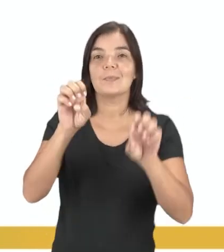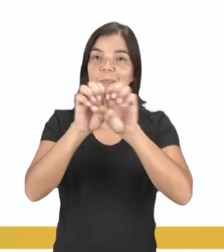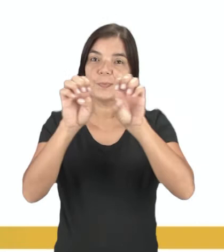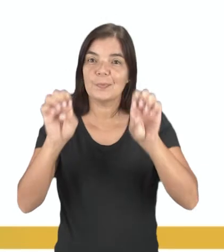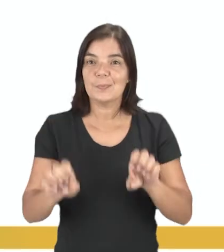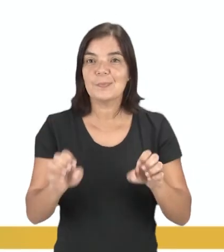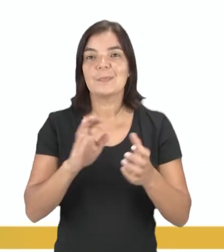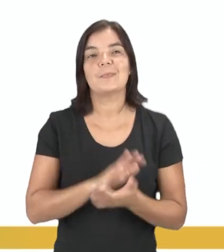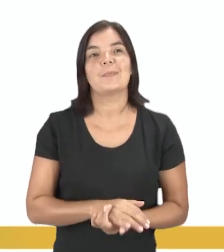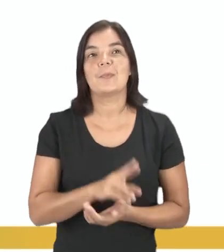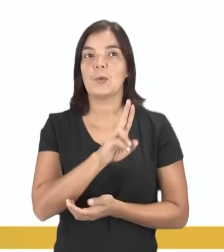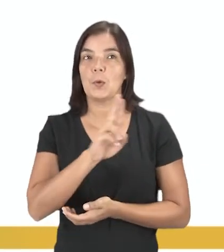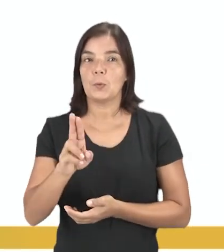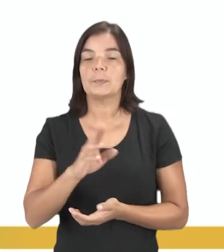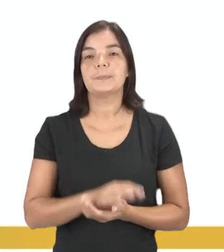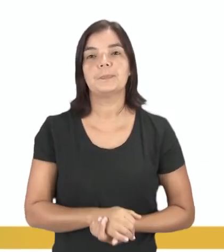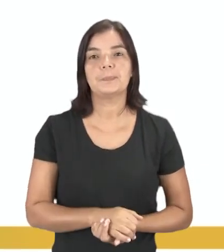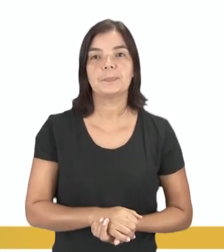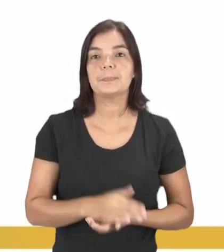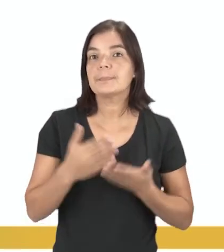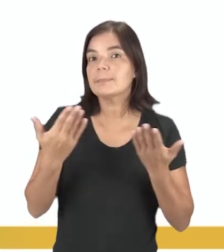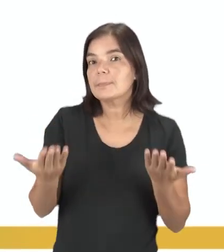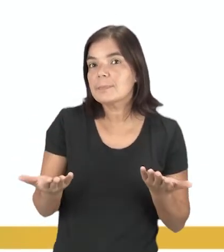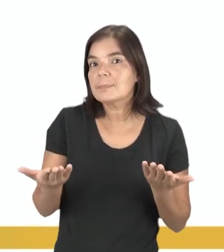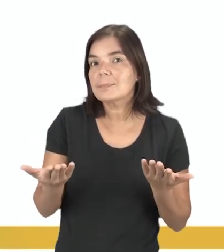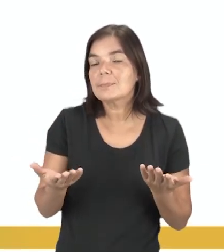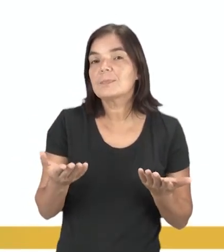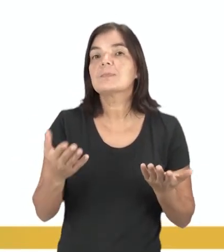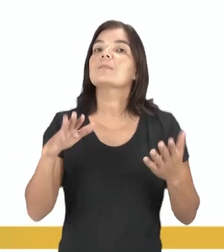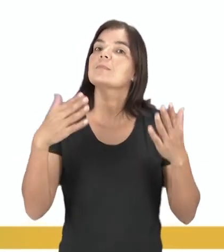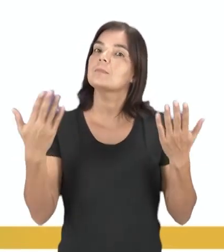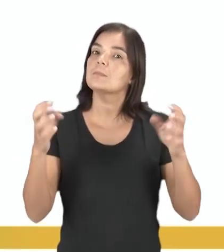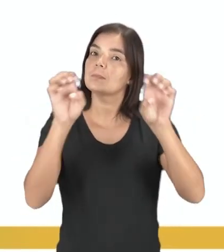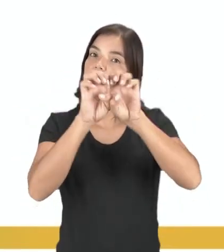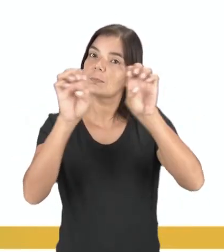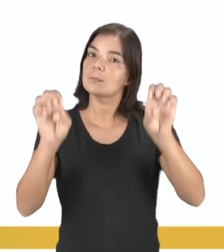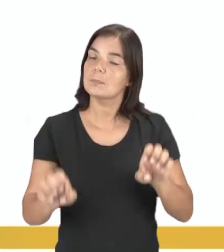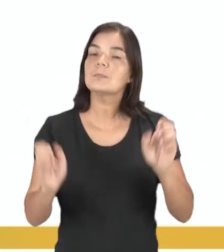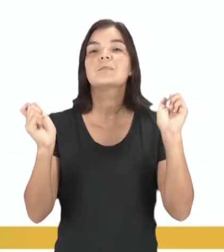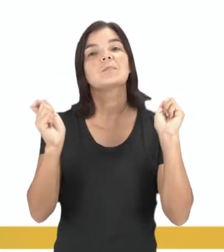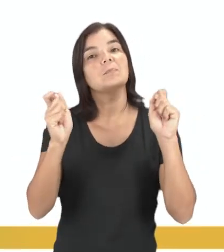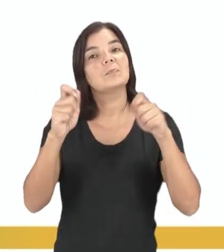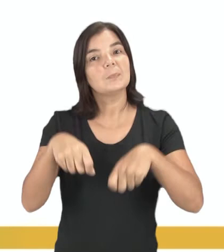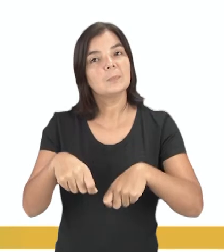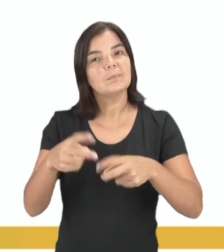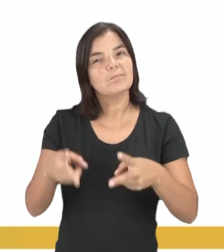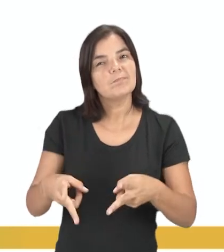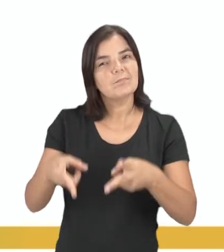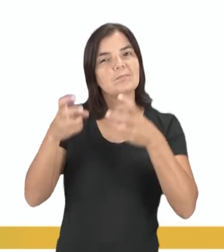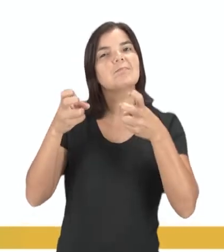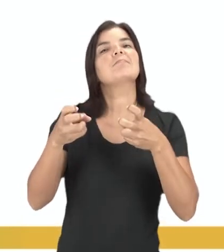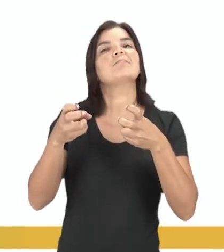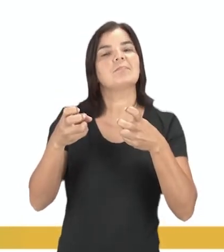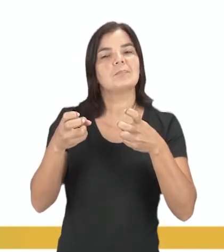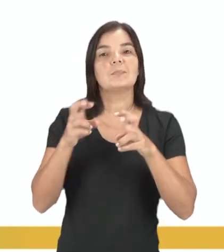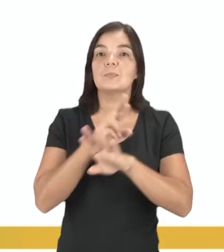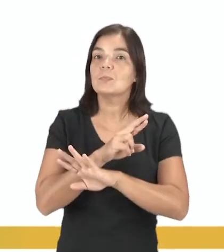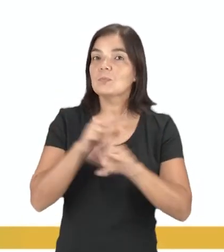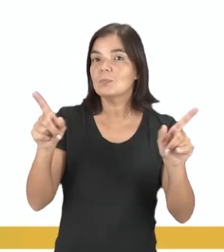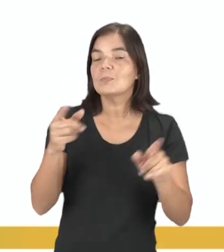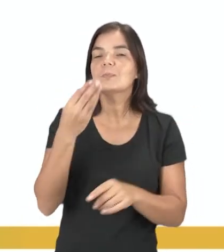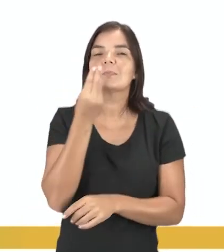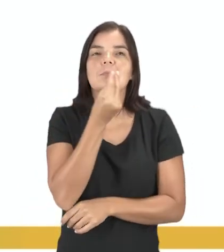dessas estruturas. Então, qual é a estrutura que é capaz de perceber os